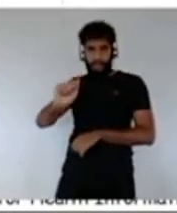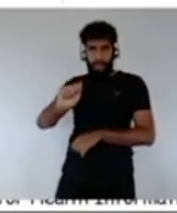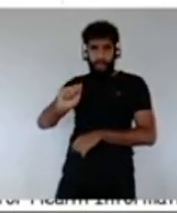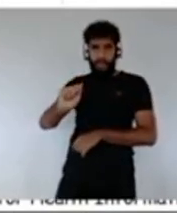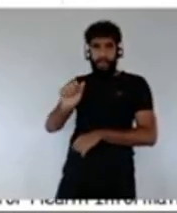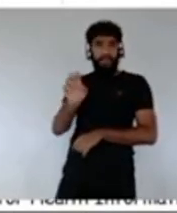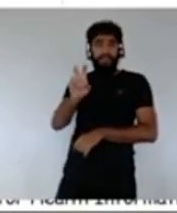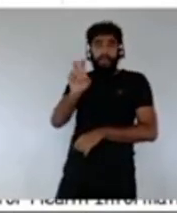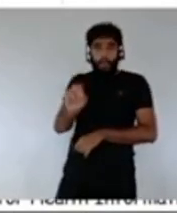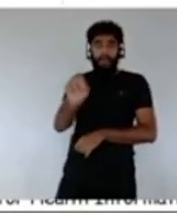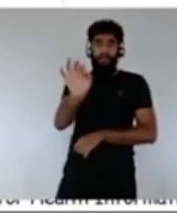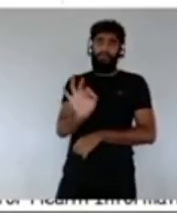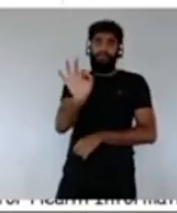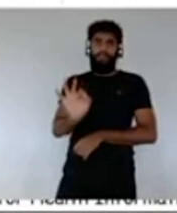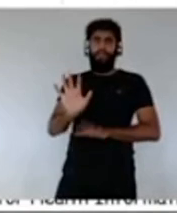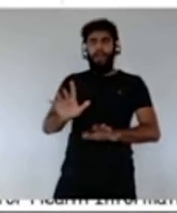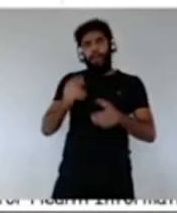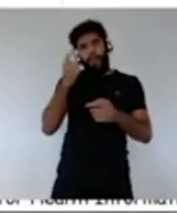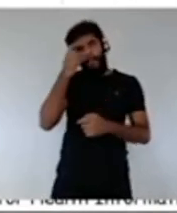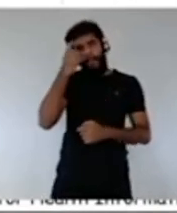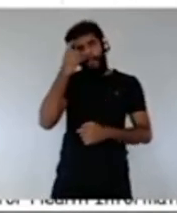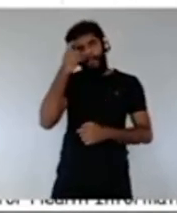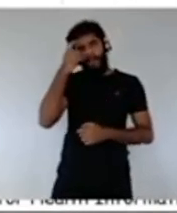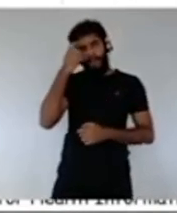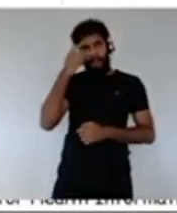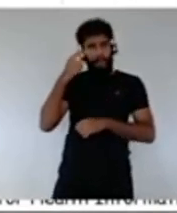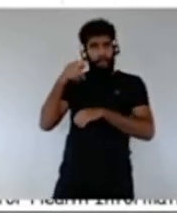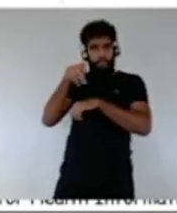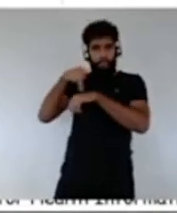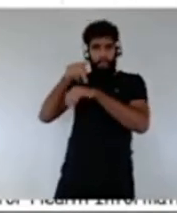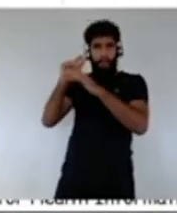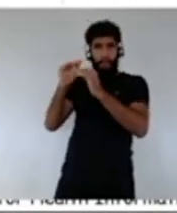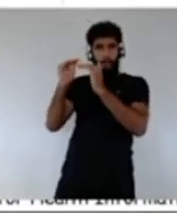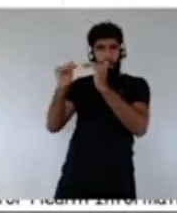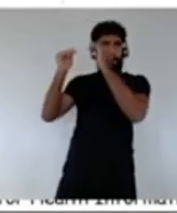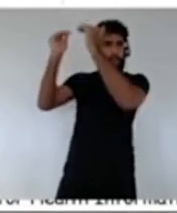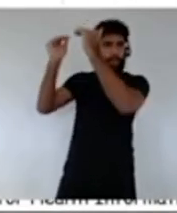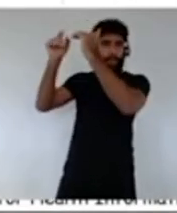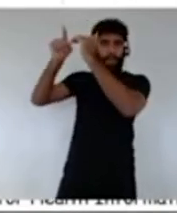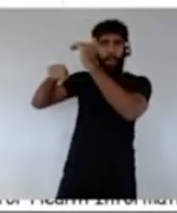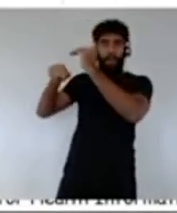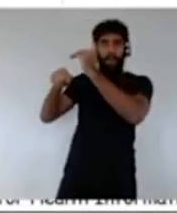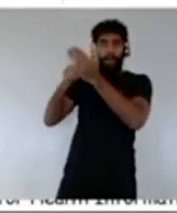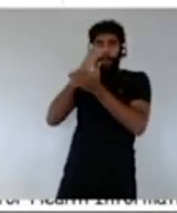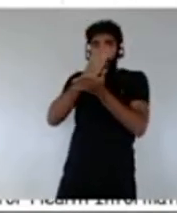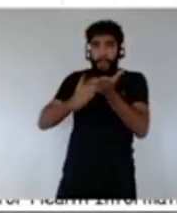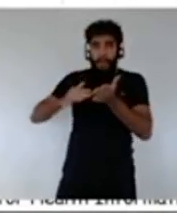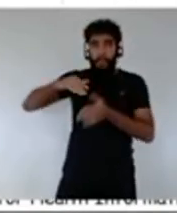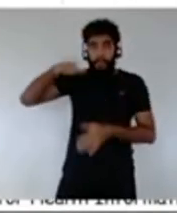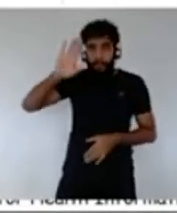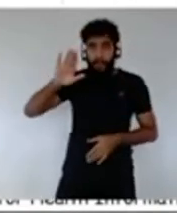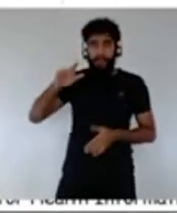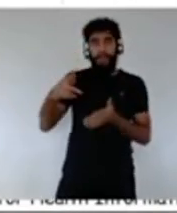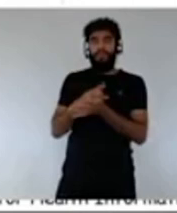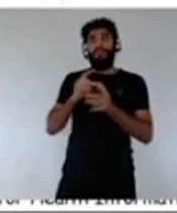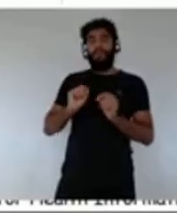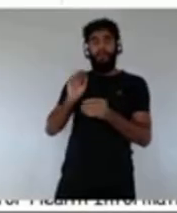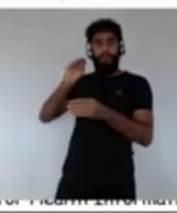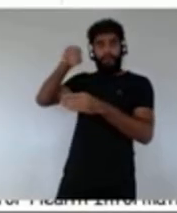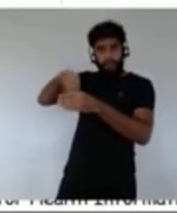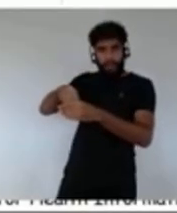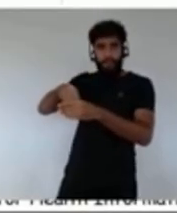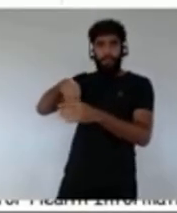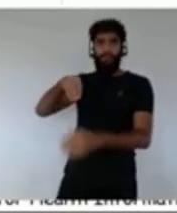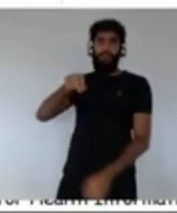podemos dizer que no mundo desenvolvido, metade das mortes da Covid acontece dentro de